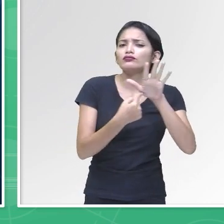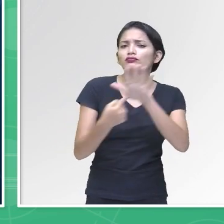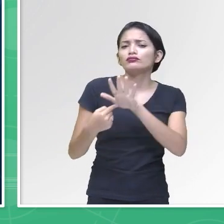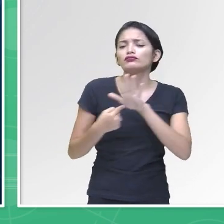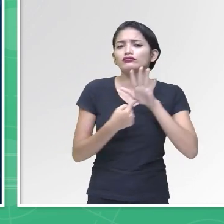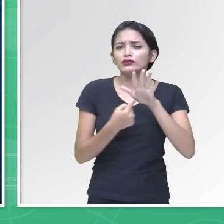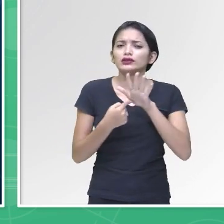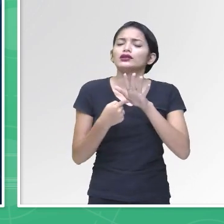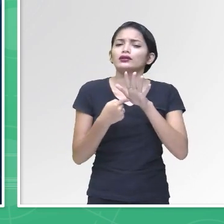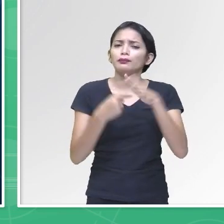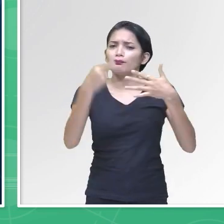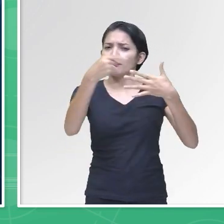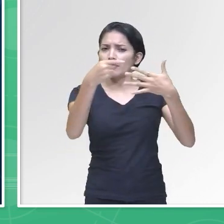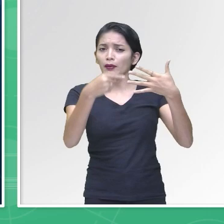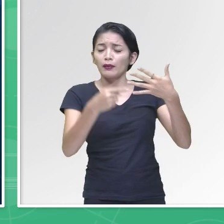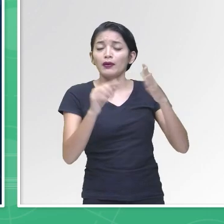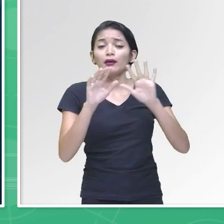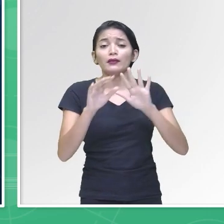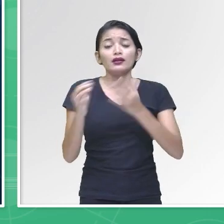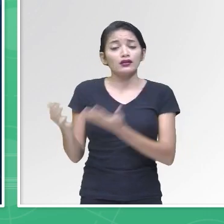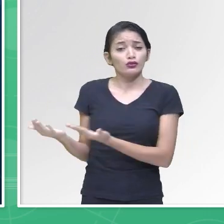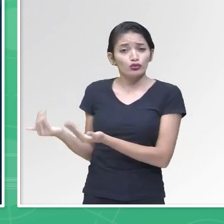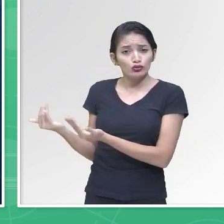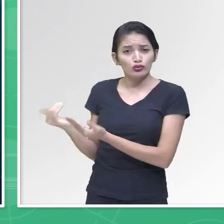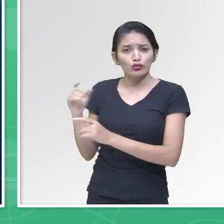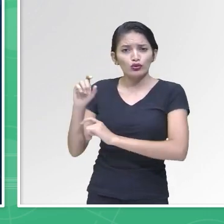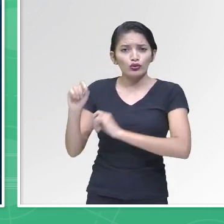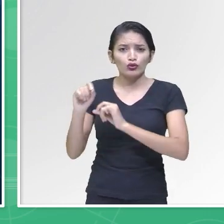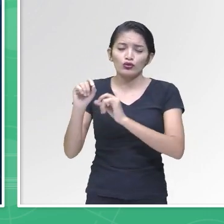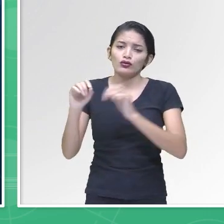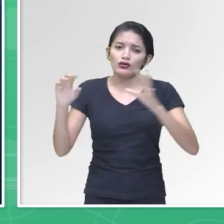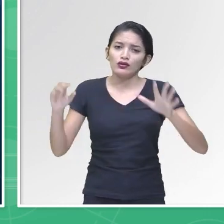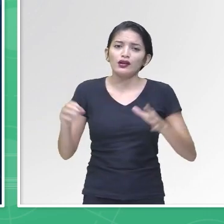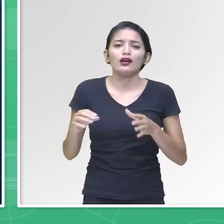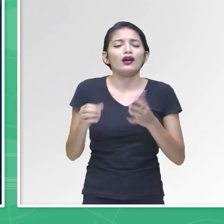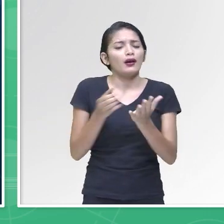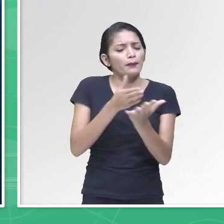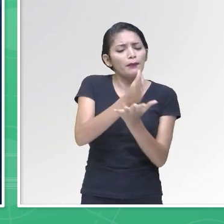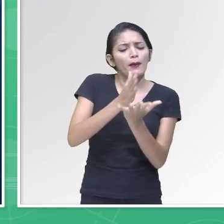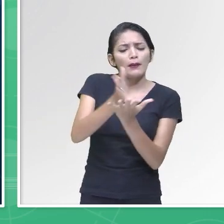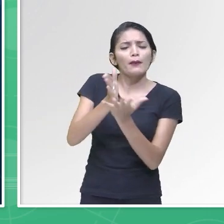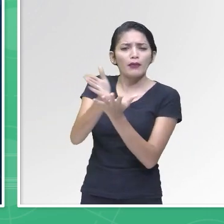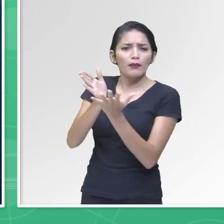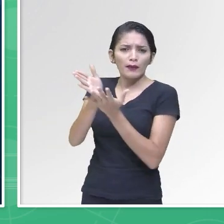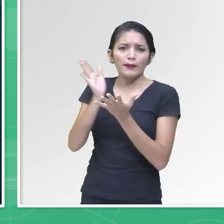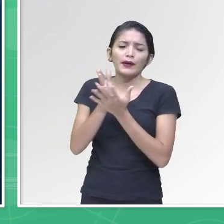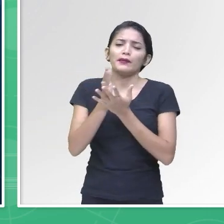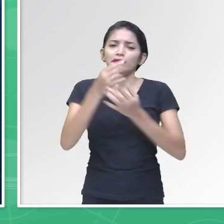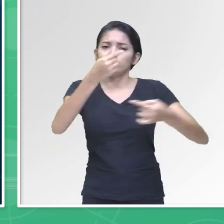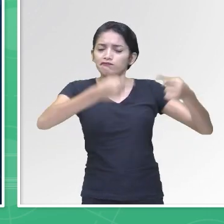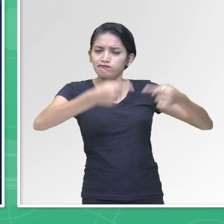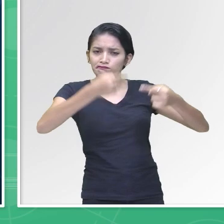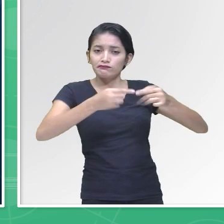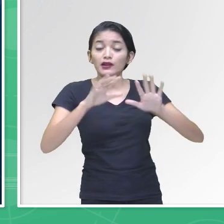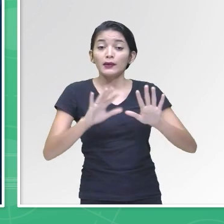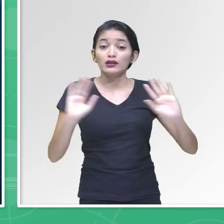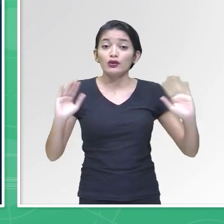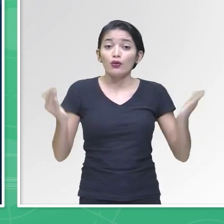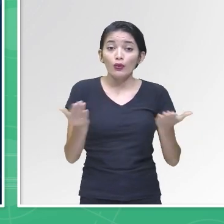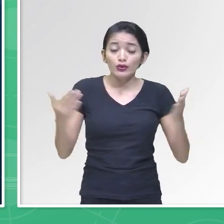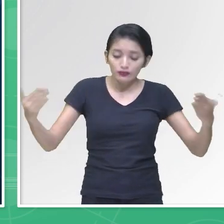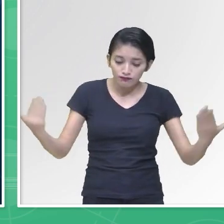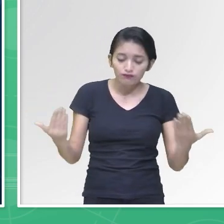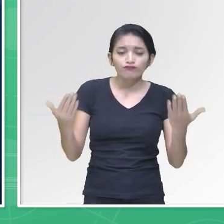questões e juventude é um leque amplo para se discutir. E hoje,